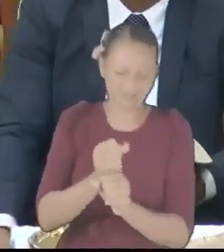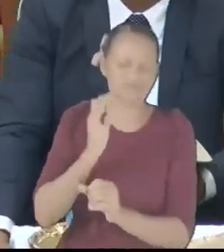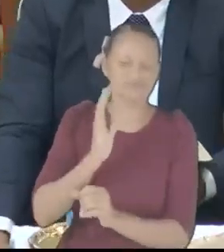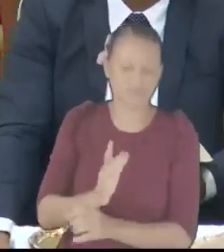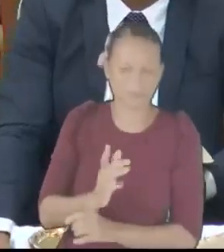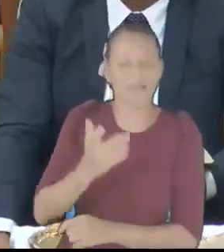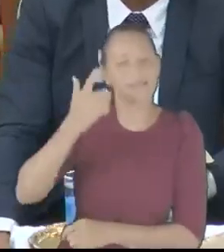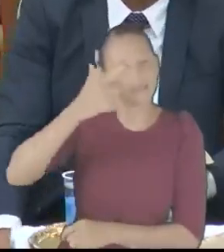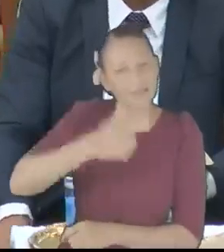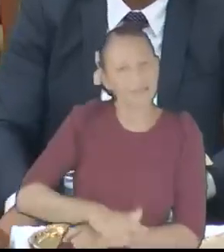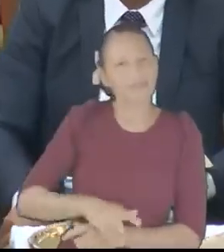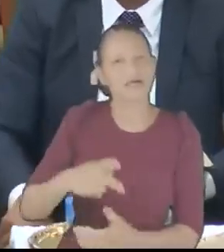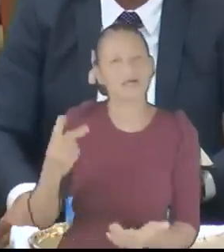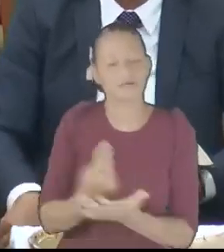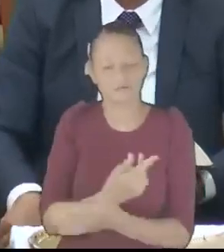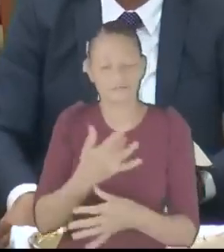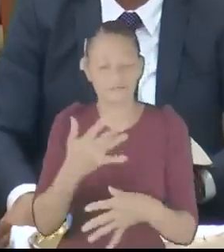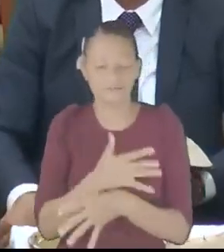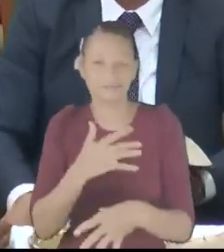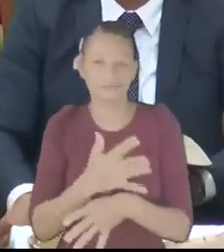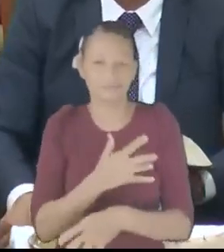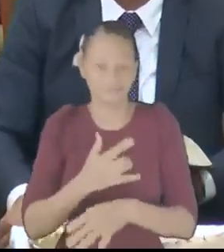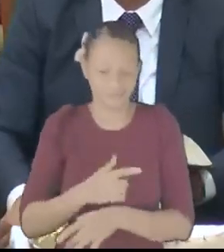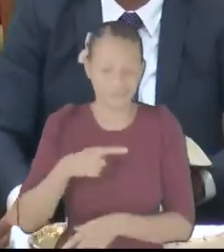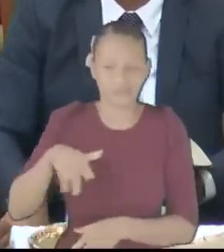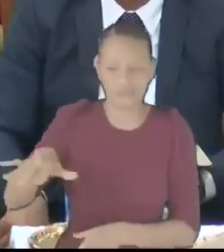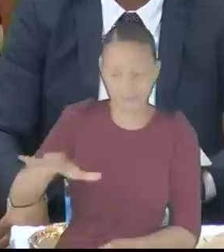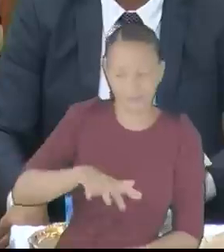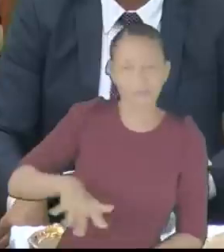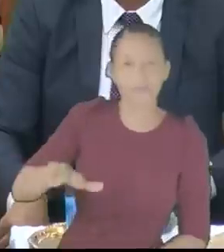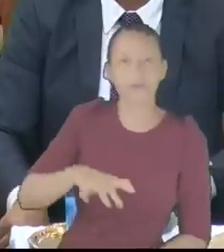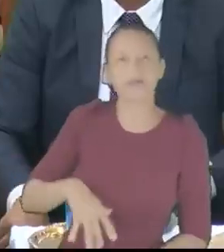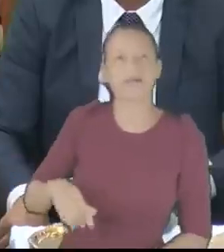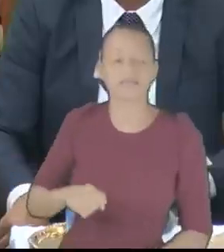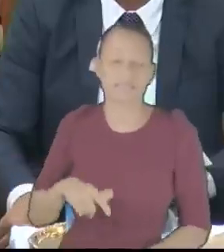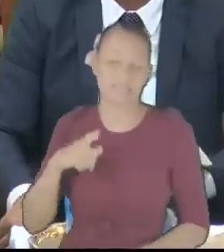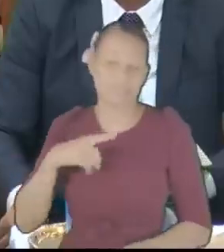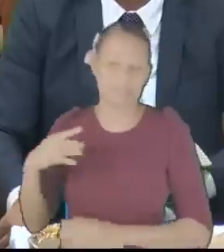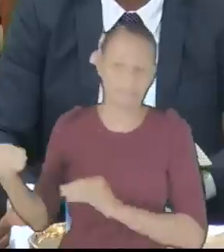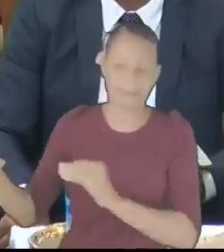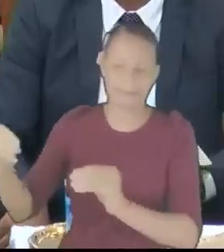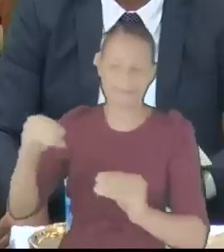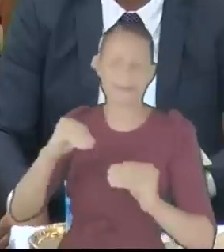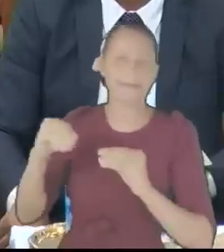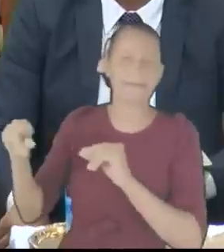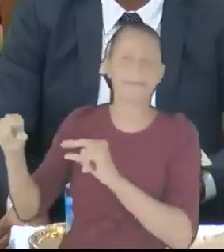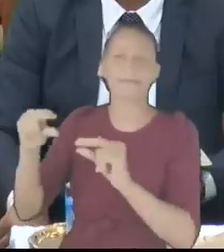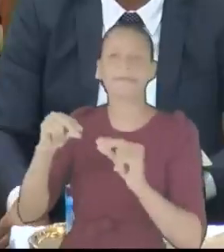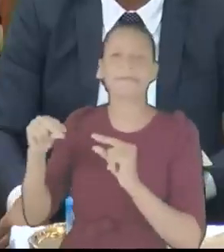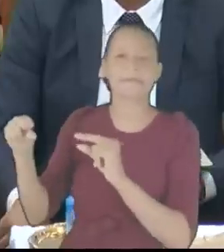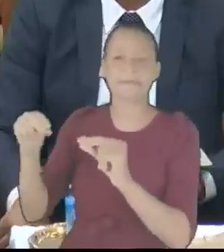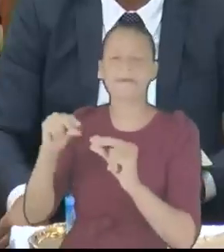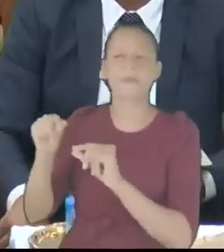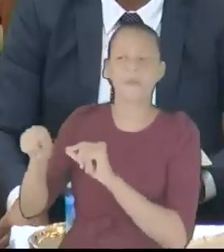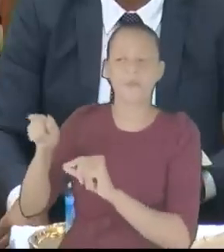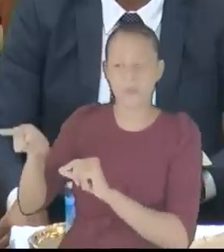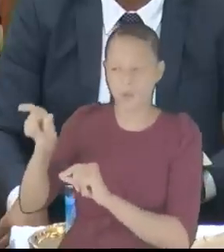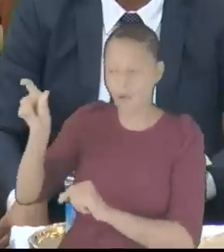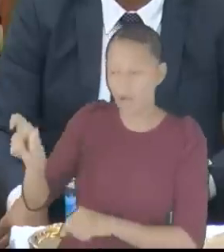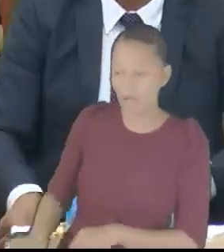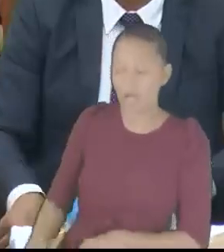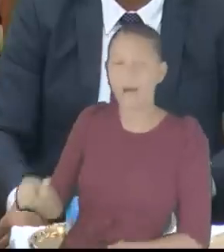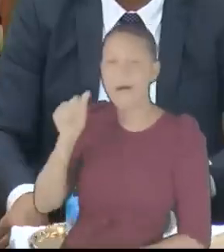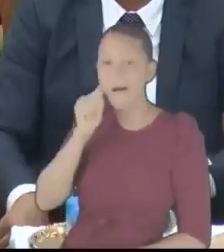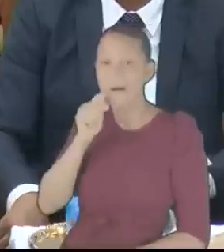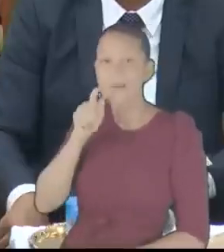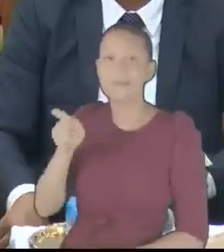o que aconteceu numa certa cidade. Numa certa cidade apareceu uma conversa, uma notícia, um comentário, que uma certa